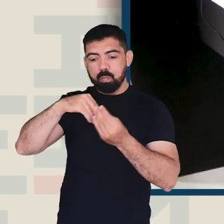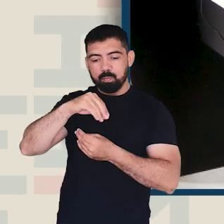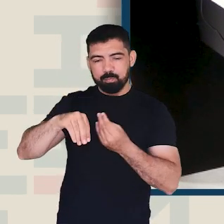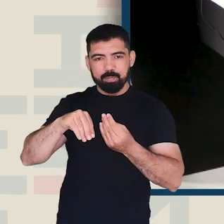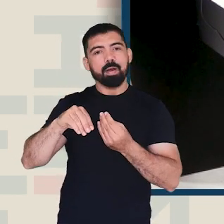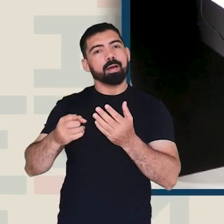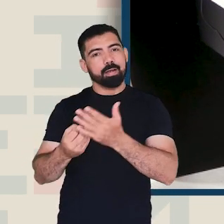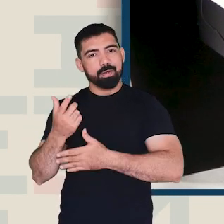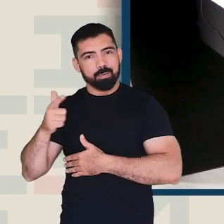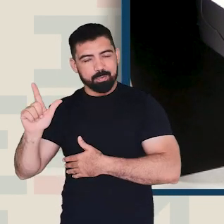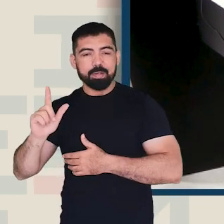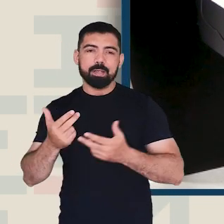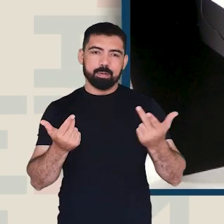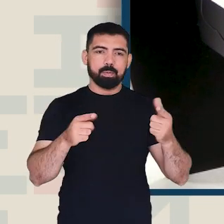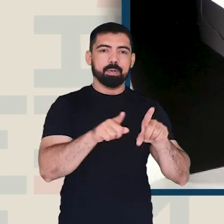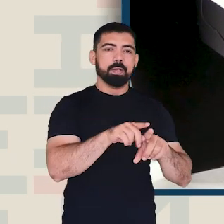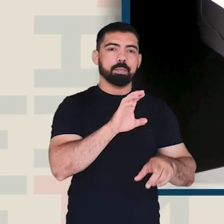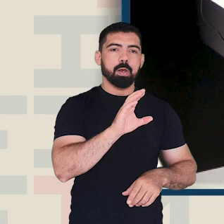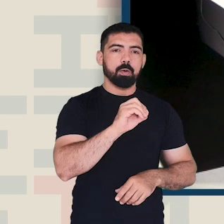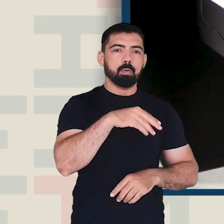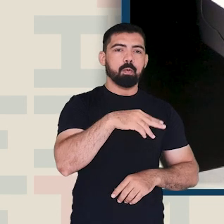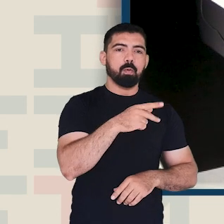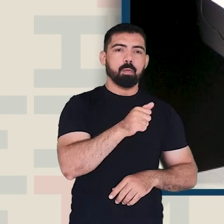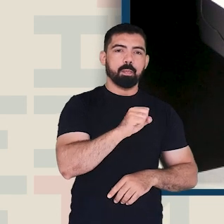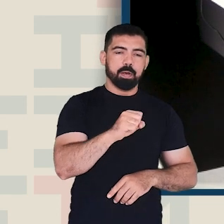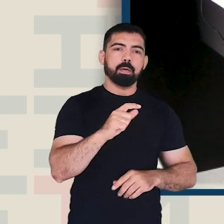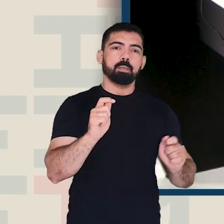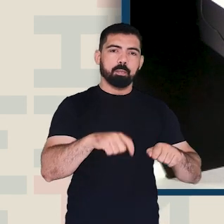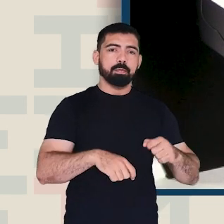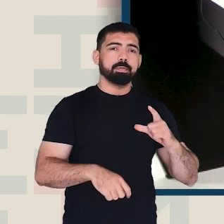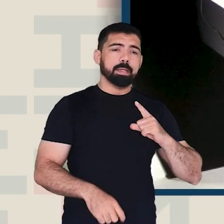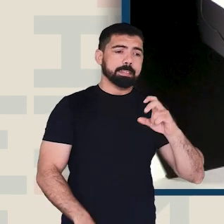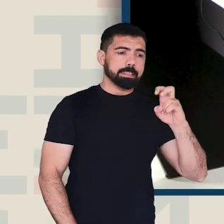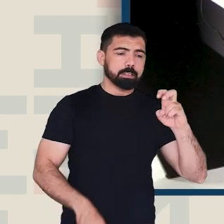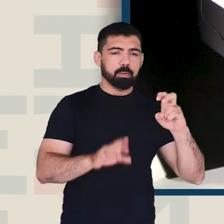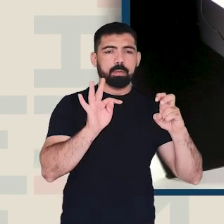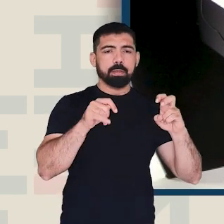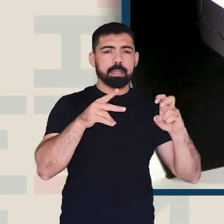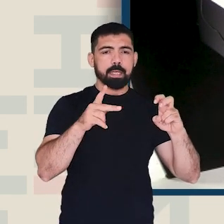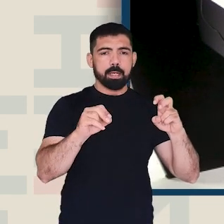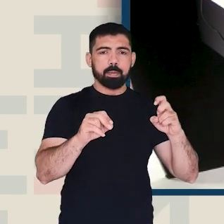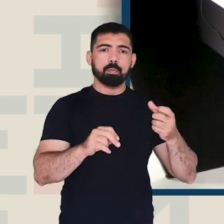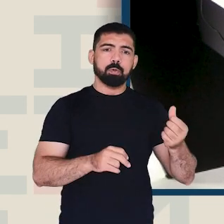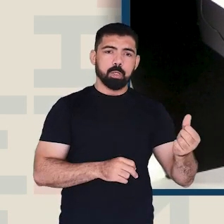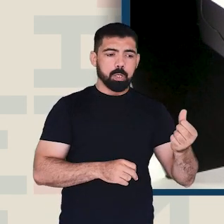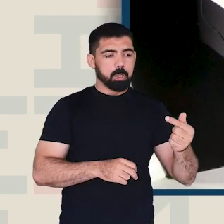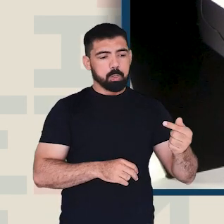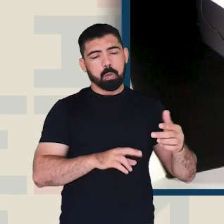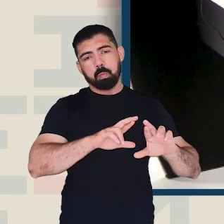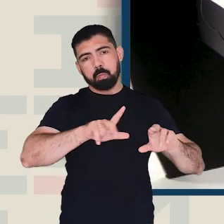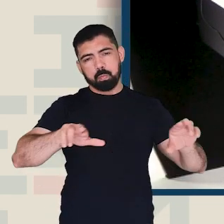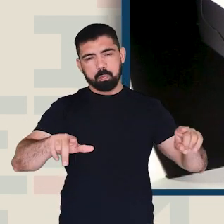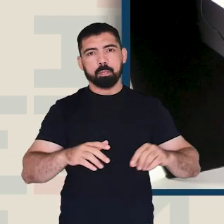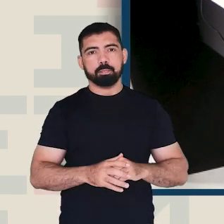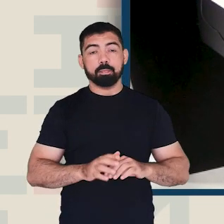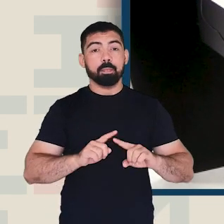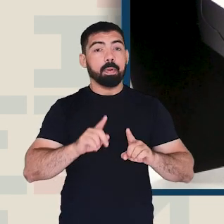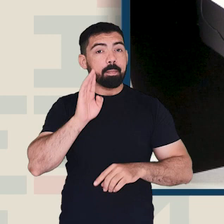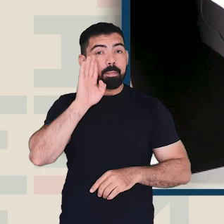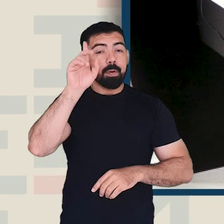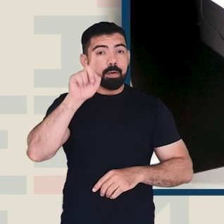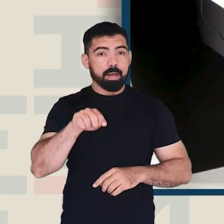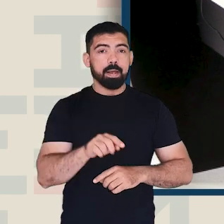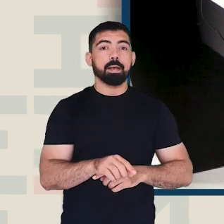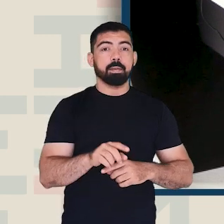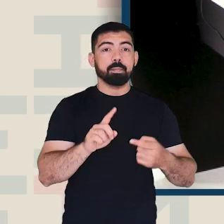cores. Então, existem outros compassos de 5 tempos, de 6 tempos, de 7 tempos, mas esses compassos a mais são combinações desses 3 que são primários.